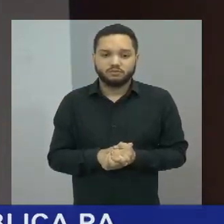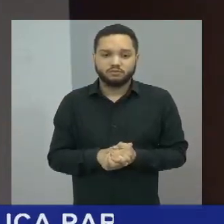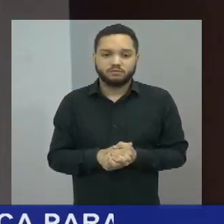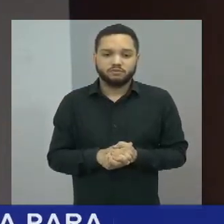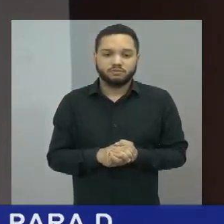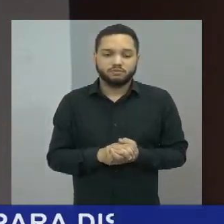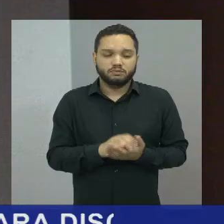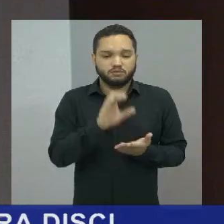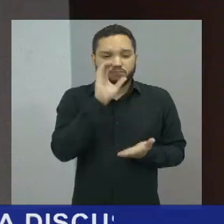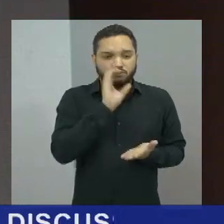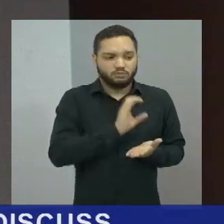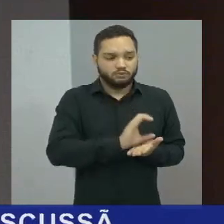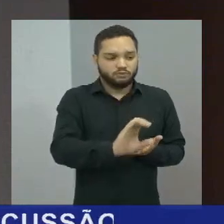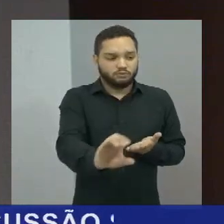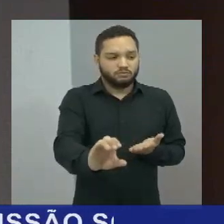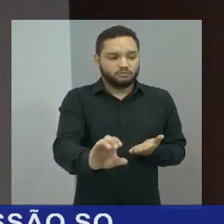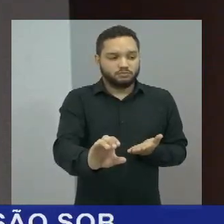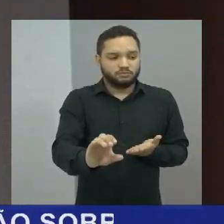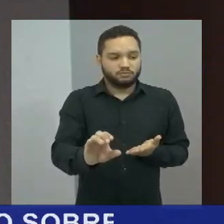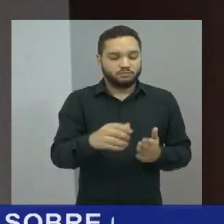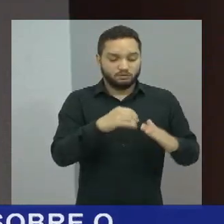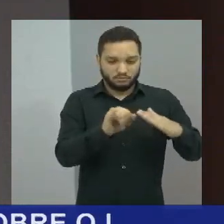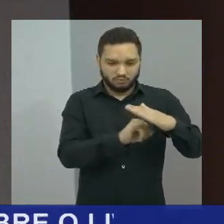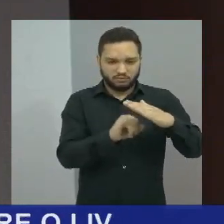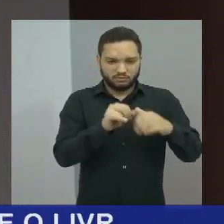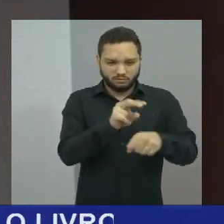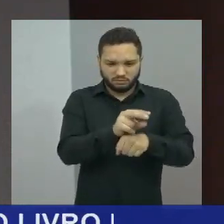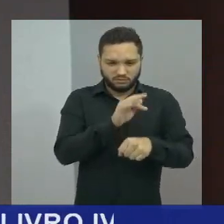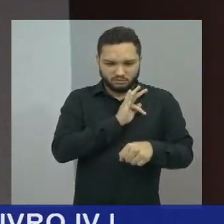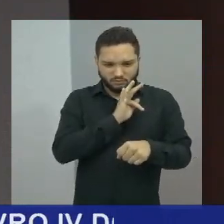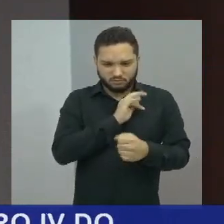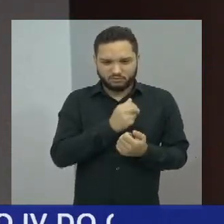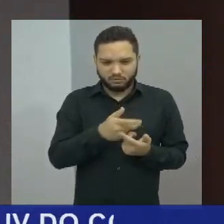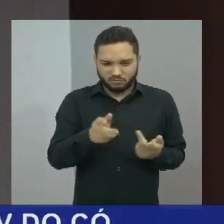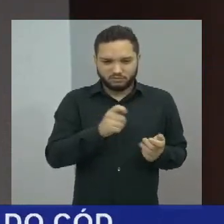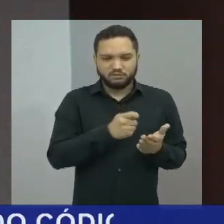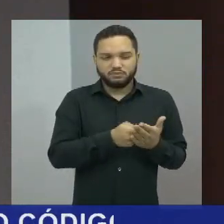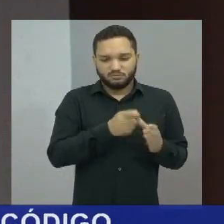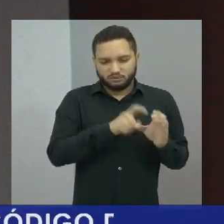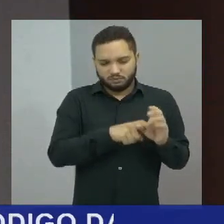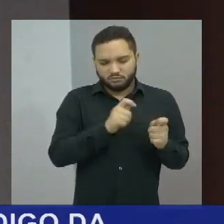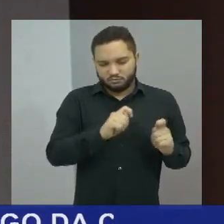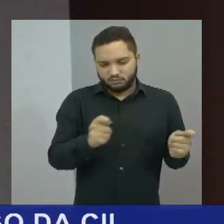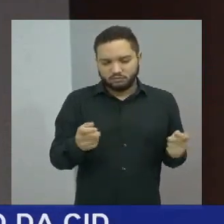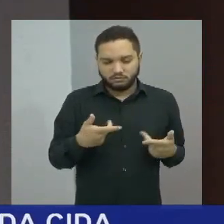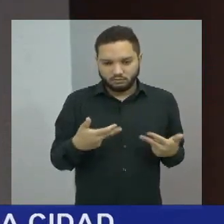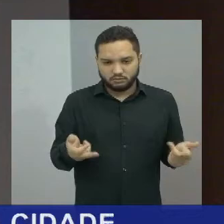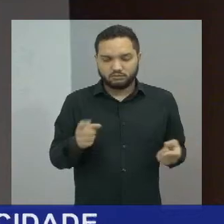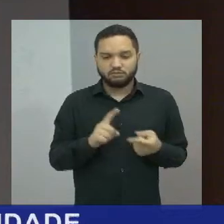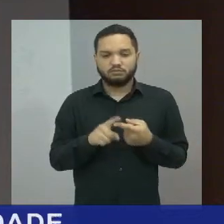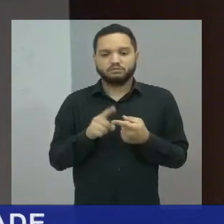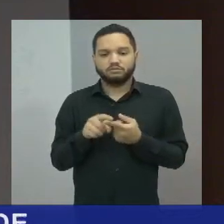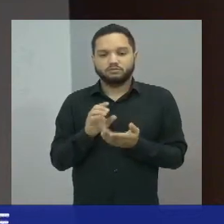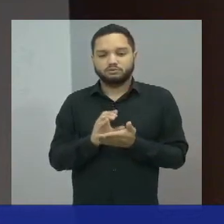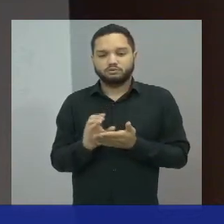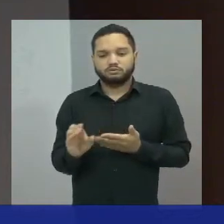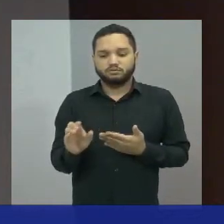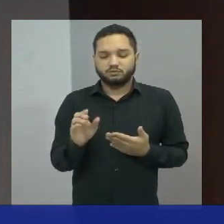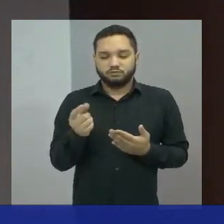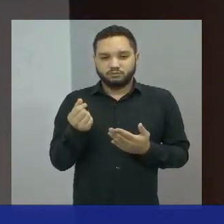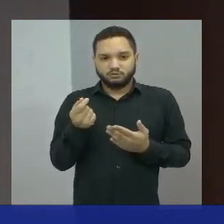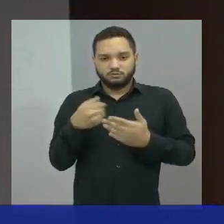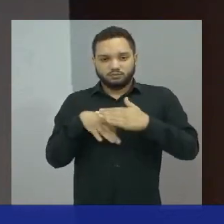custear as despesas da agência de fiscalização e também custear o Fundema, o